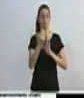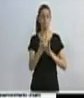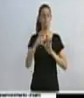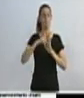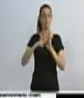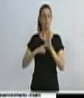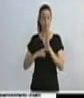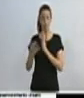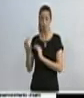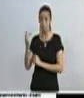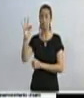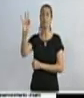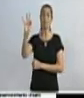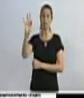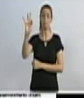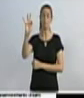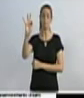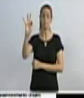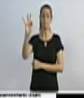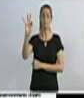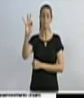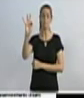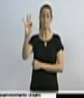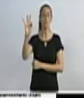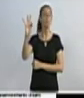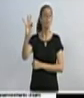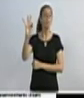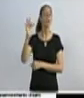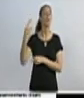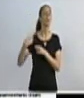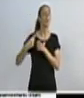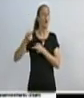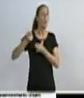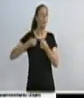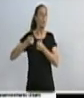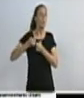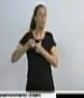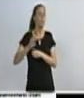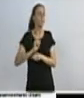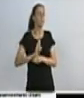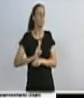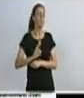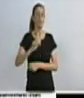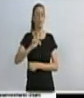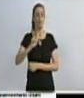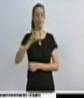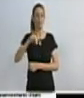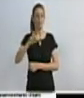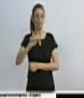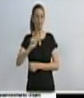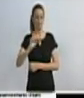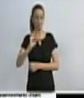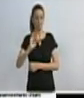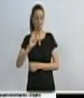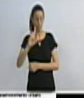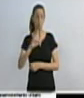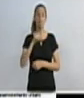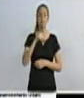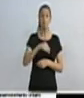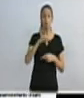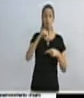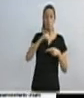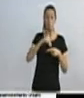federais pertinentes sob o controle do órgão regulador, a Anatel. Então, o município não vai